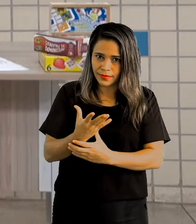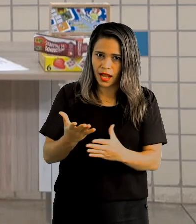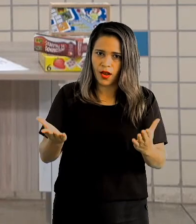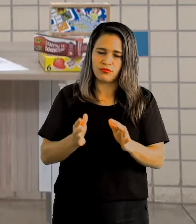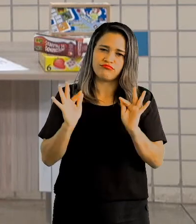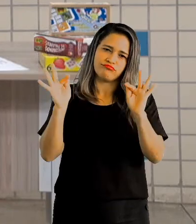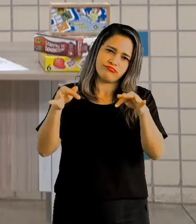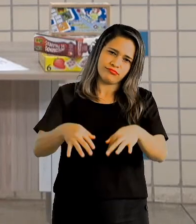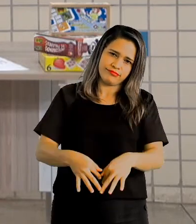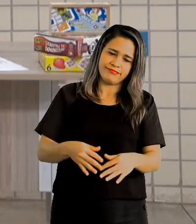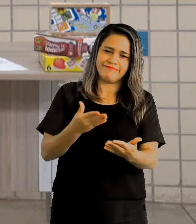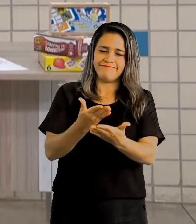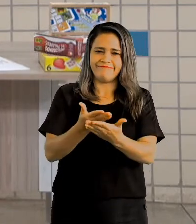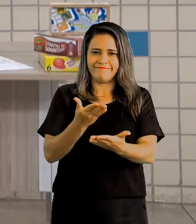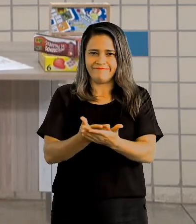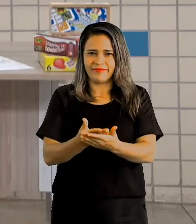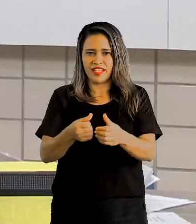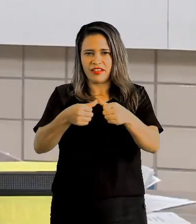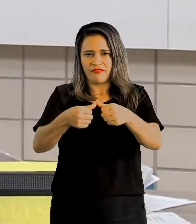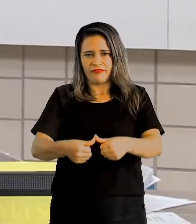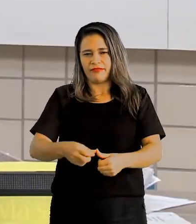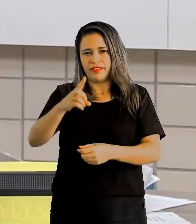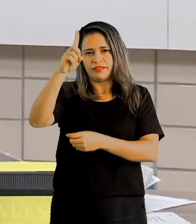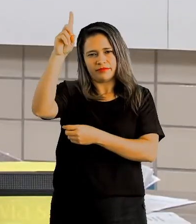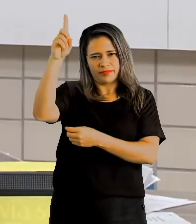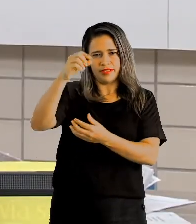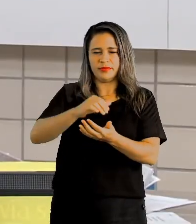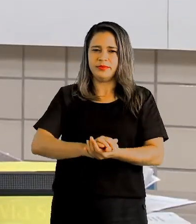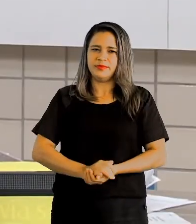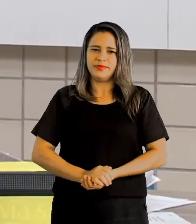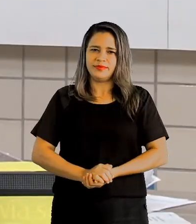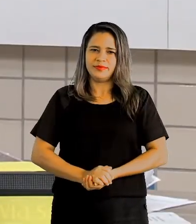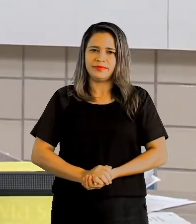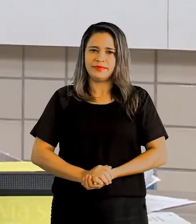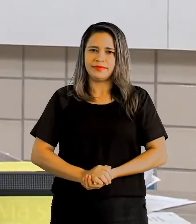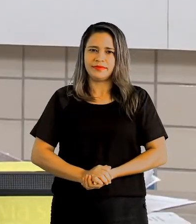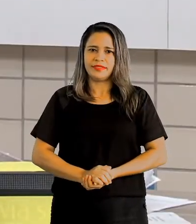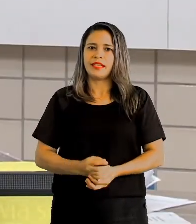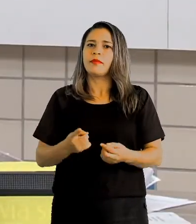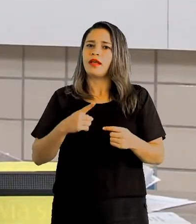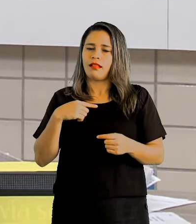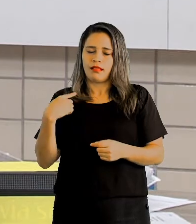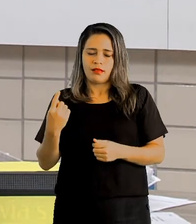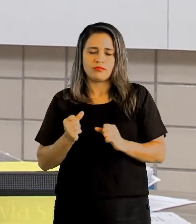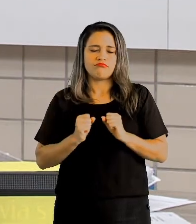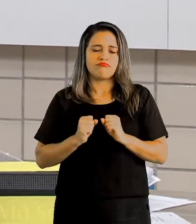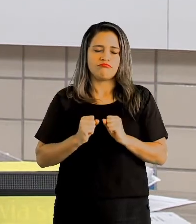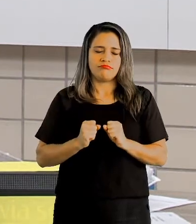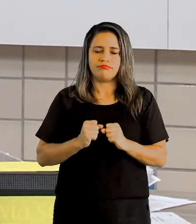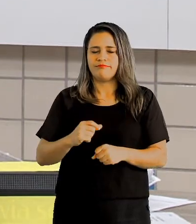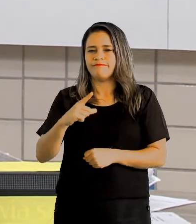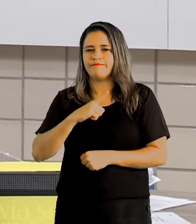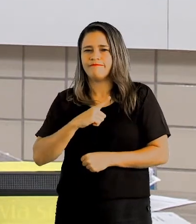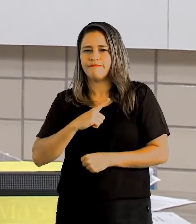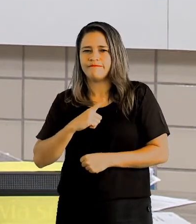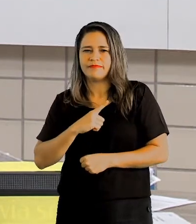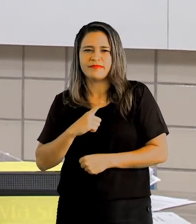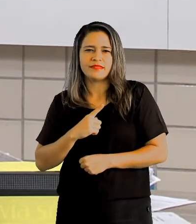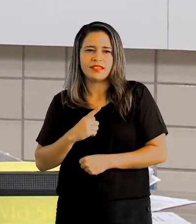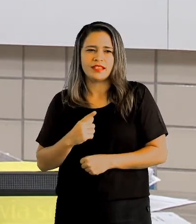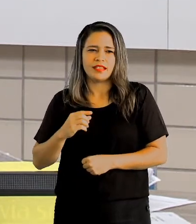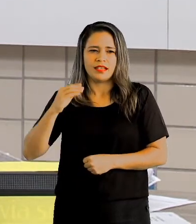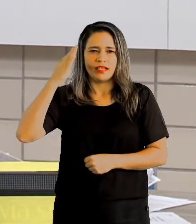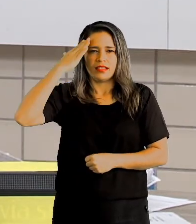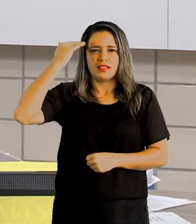fim da nossa aula, fique com Deus e para que possamos ter sucesso nessa aula